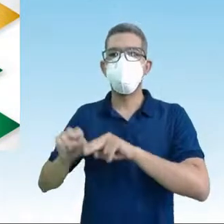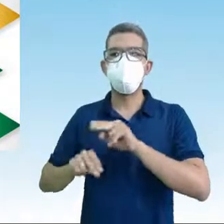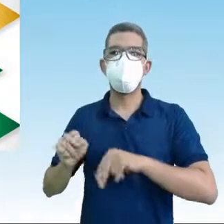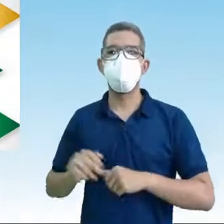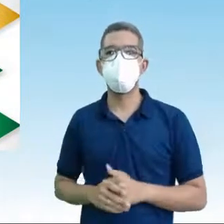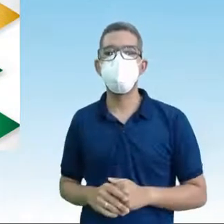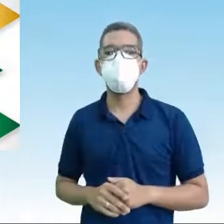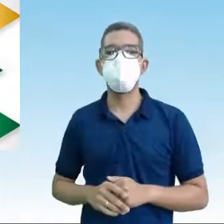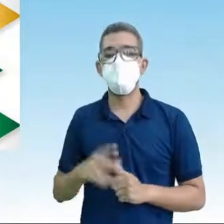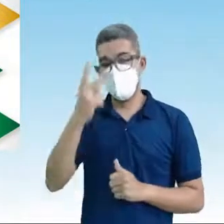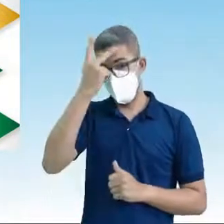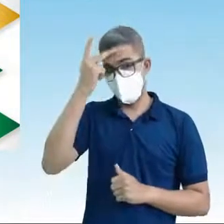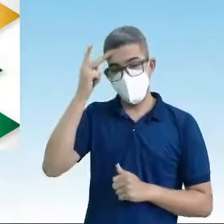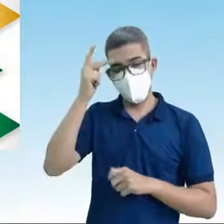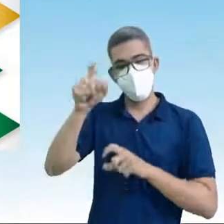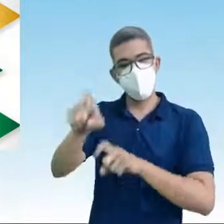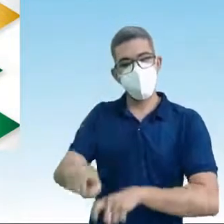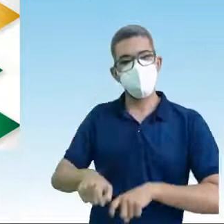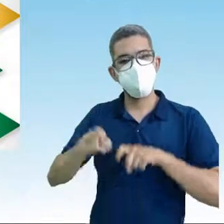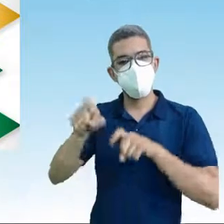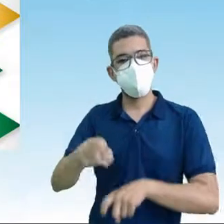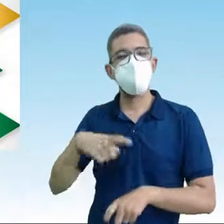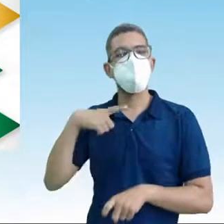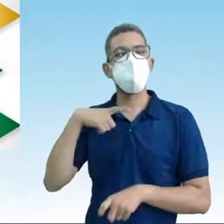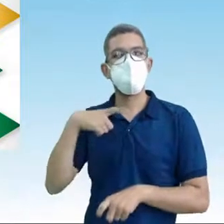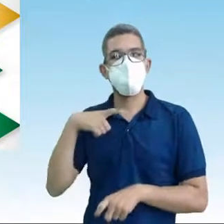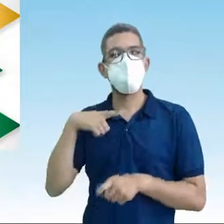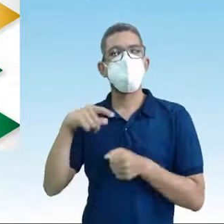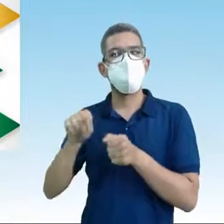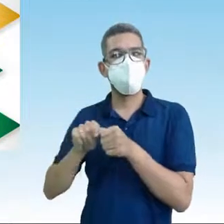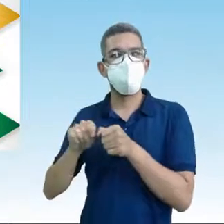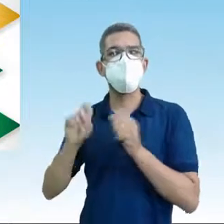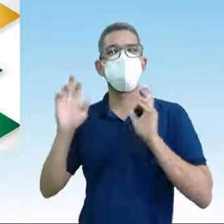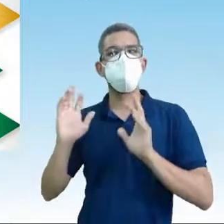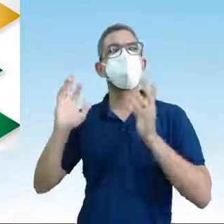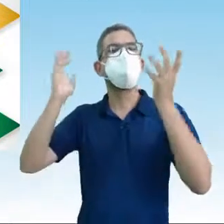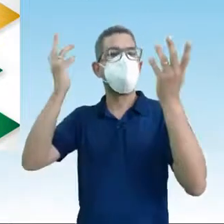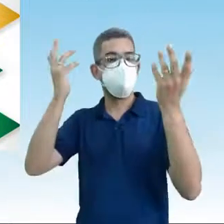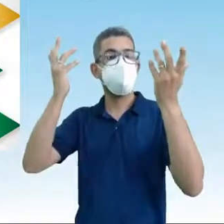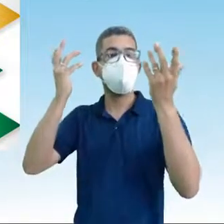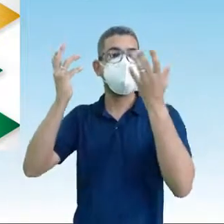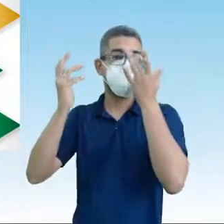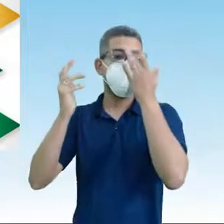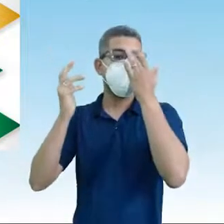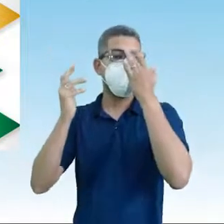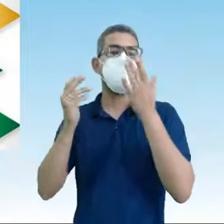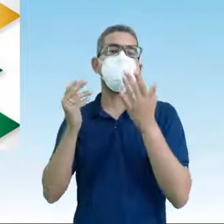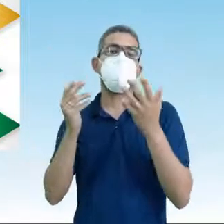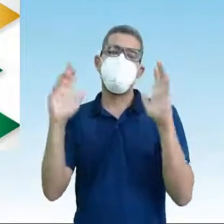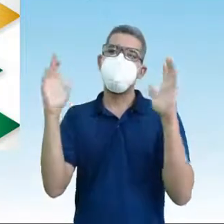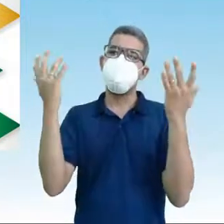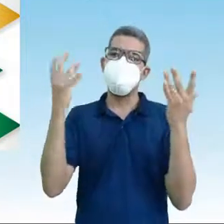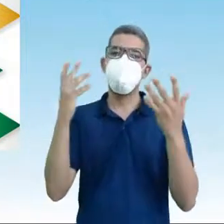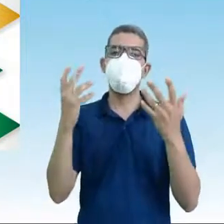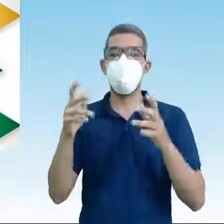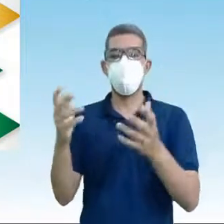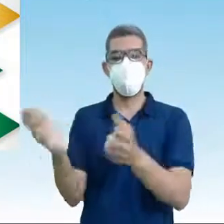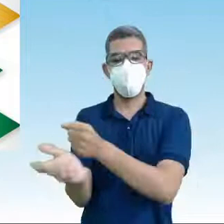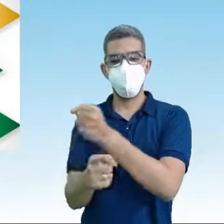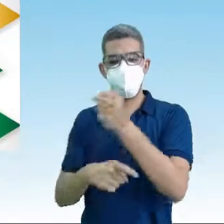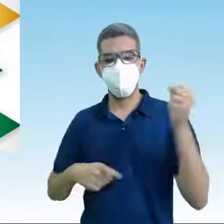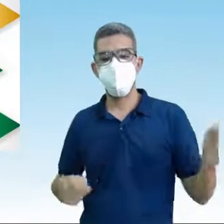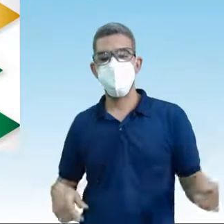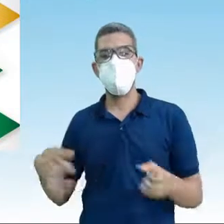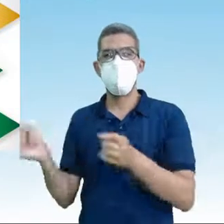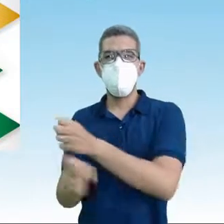os agricultores eles realizavam festas para comemorar as colheitas. E o costume